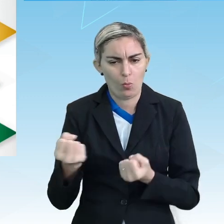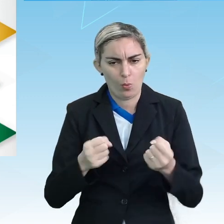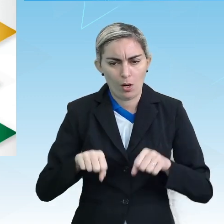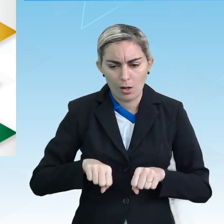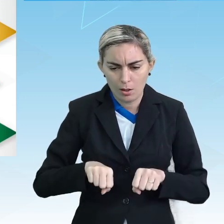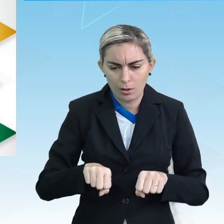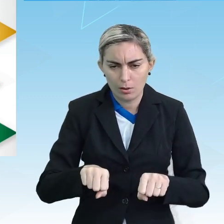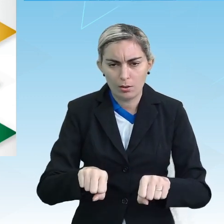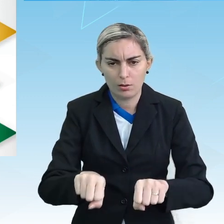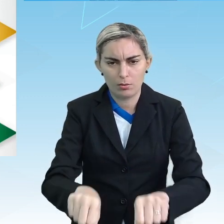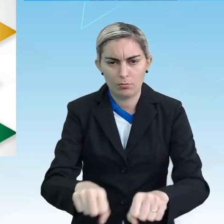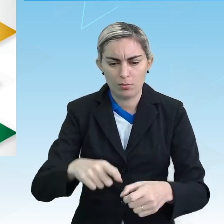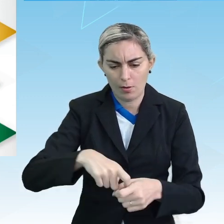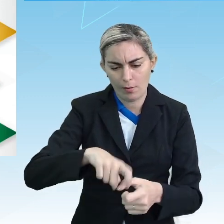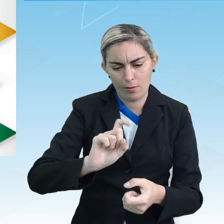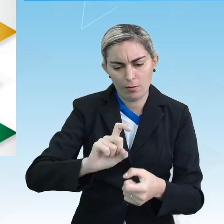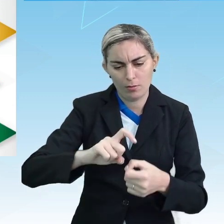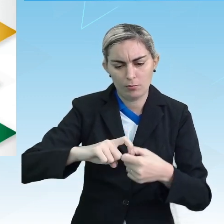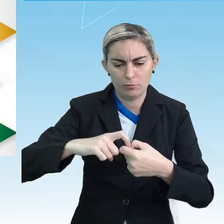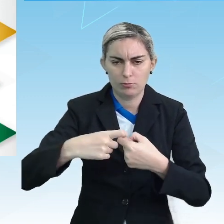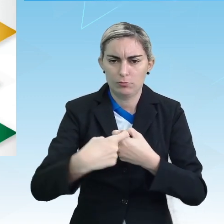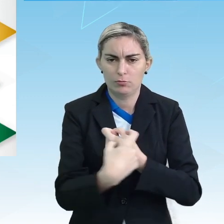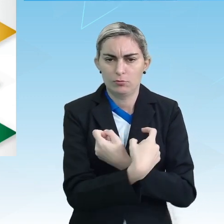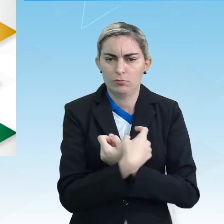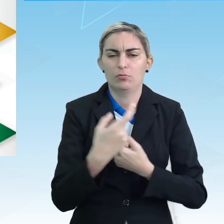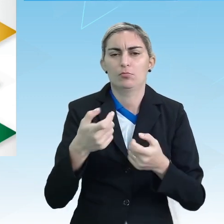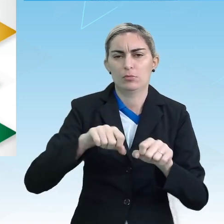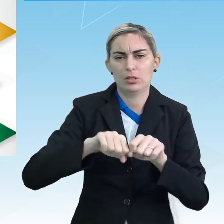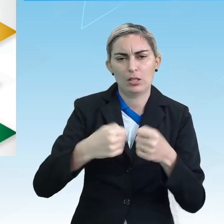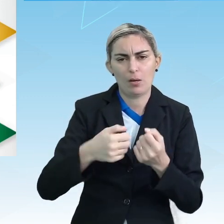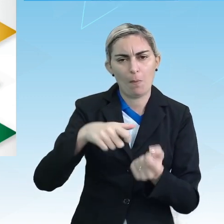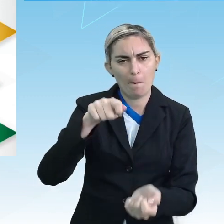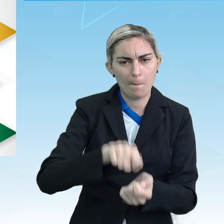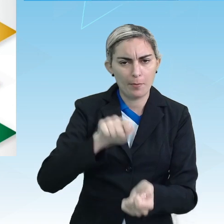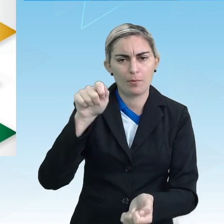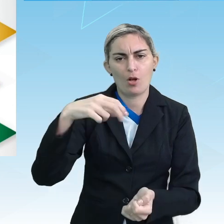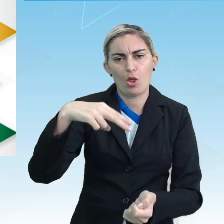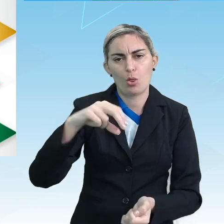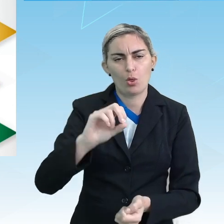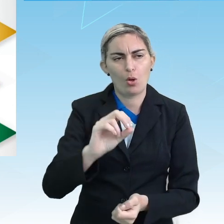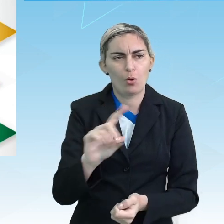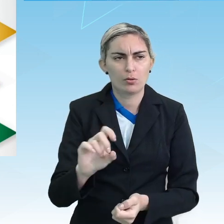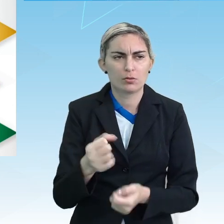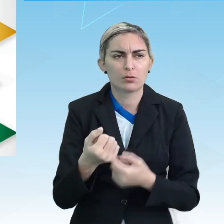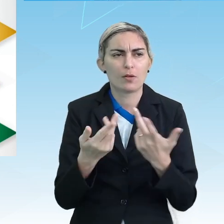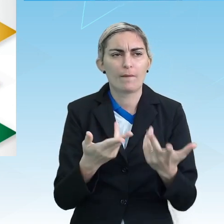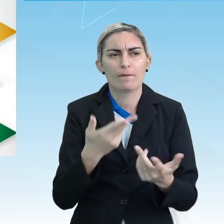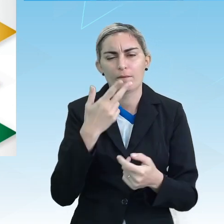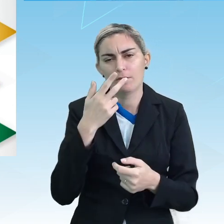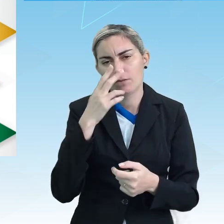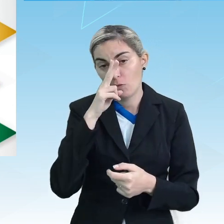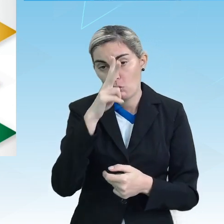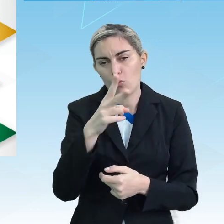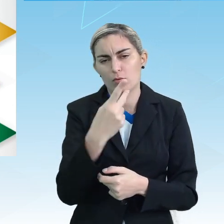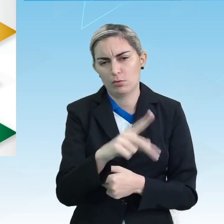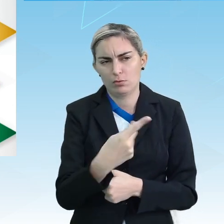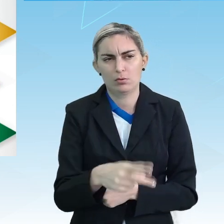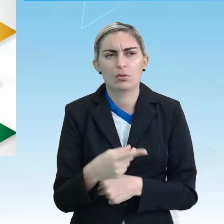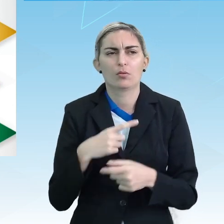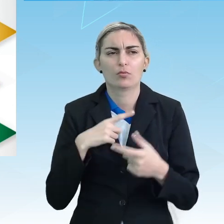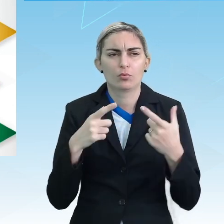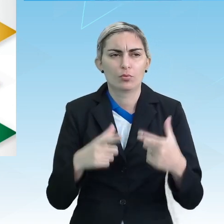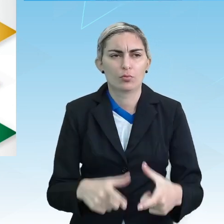mão, um abridor de garrafa, um quebra-nozes. E aí, a força potente, ela vai estar